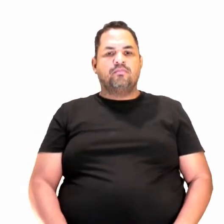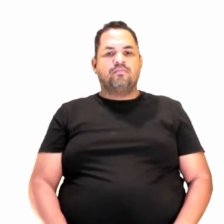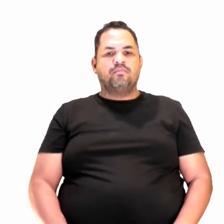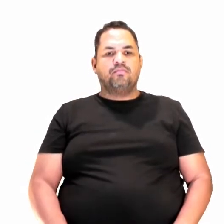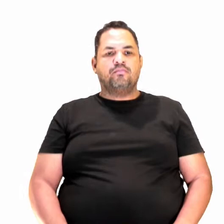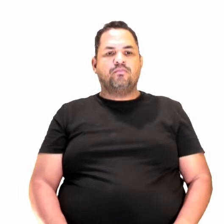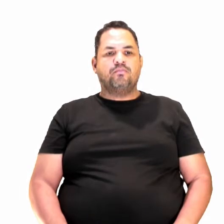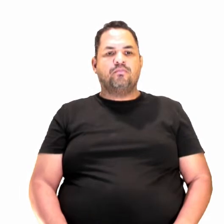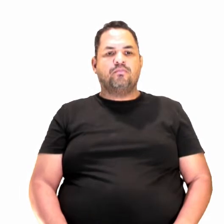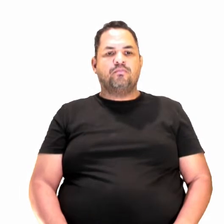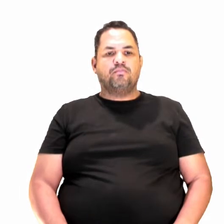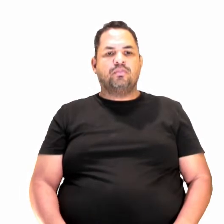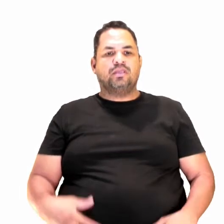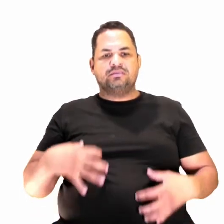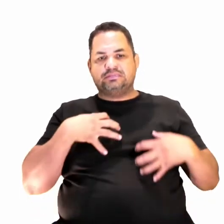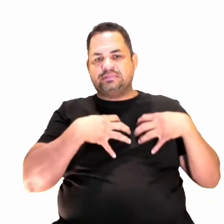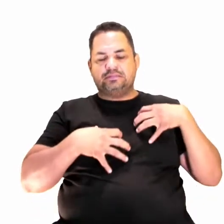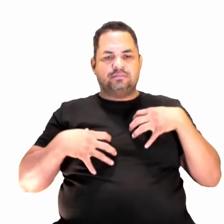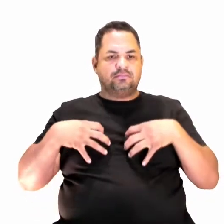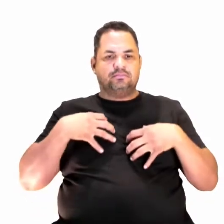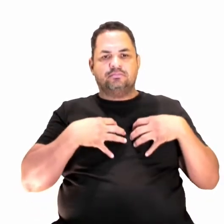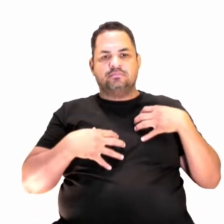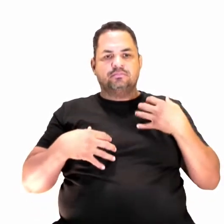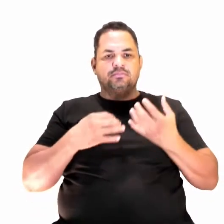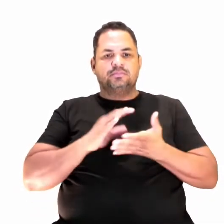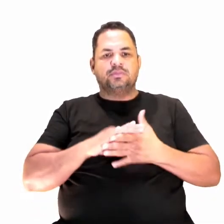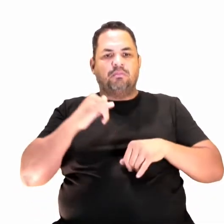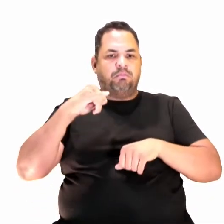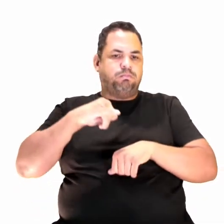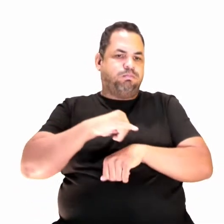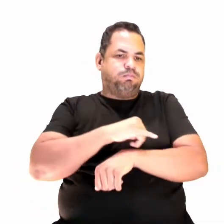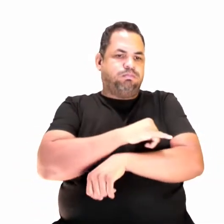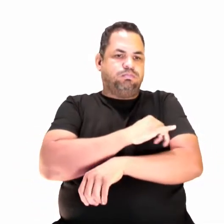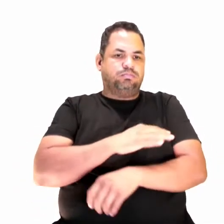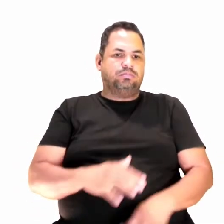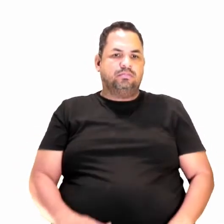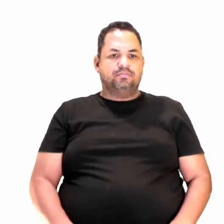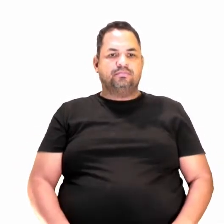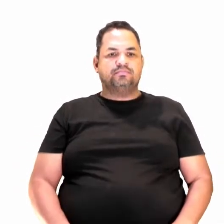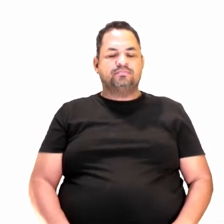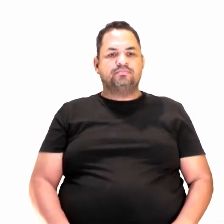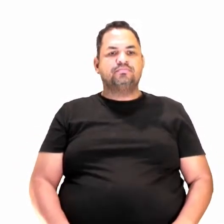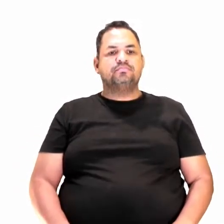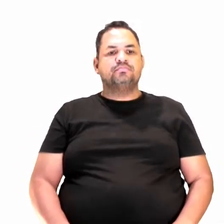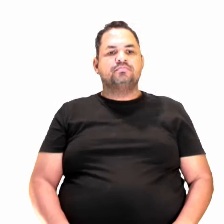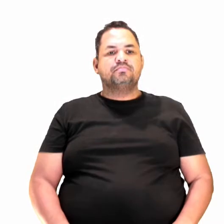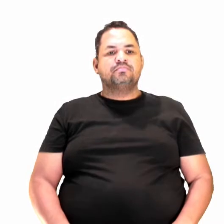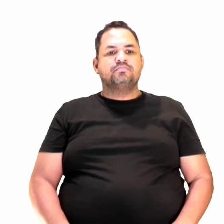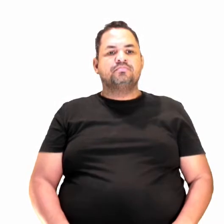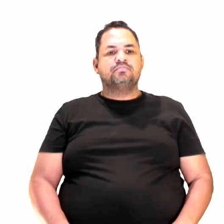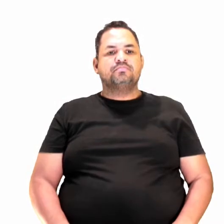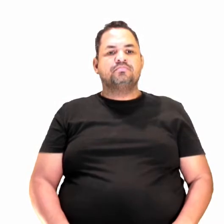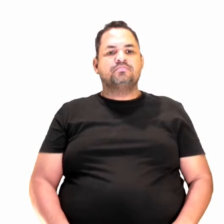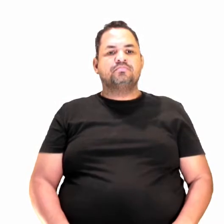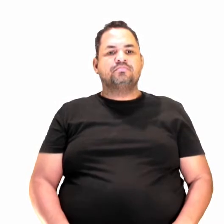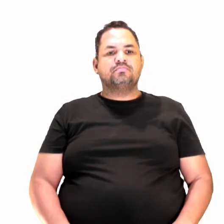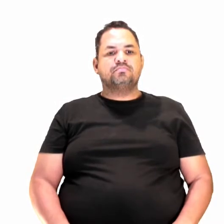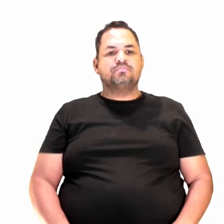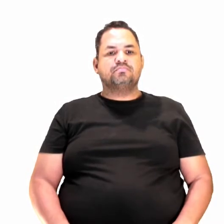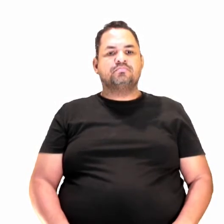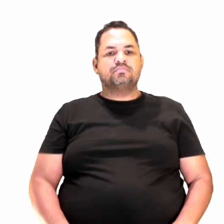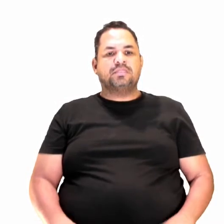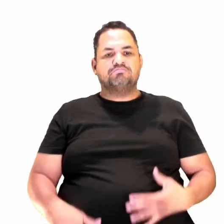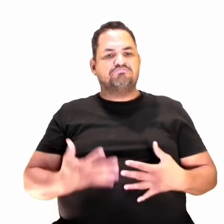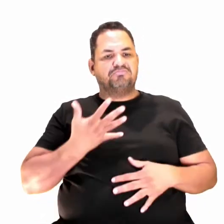ou seja, ansiedade extrema sobre ganhar peso, body dissatisfaction, que é a insatisfação